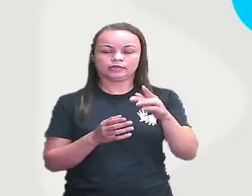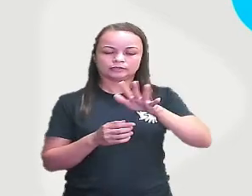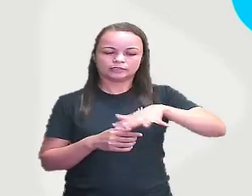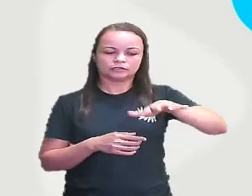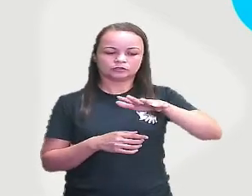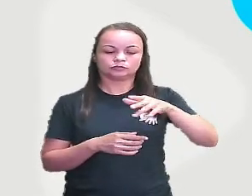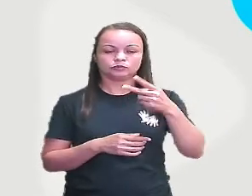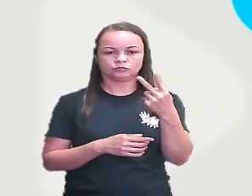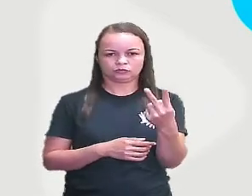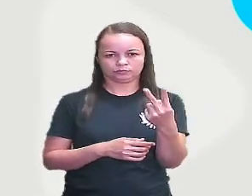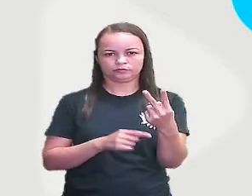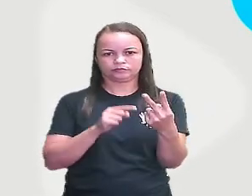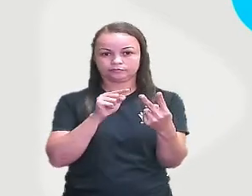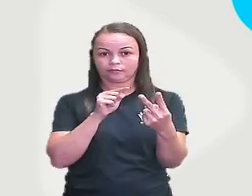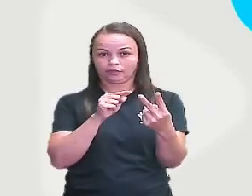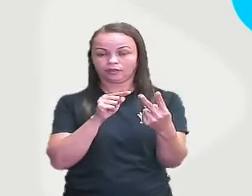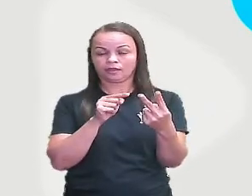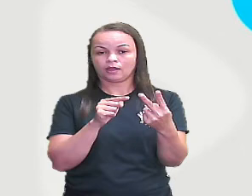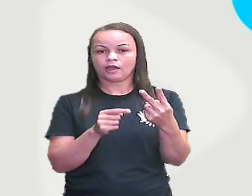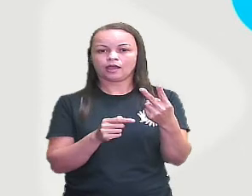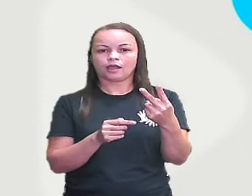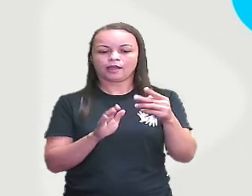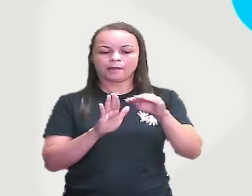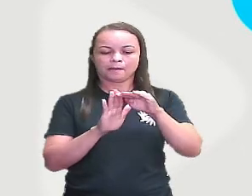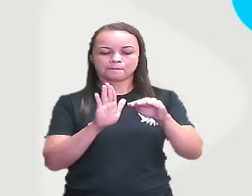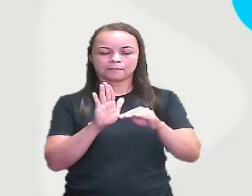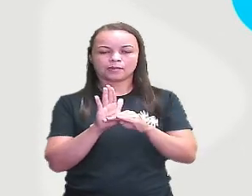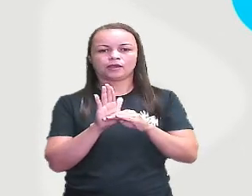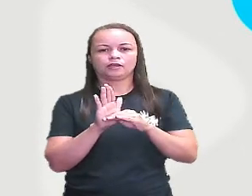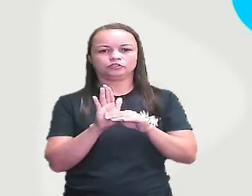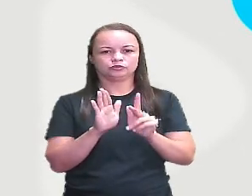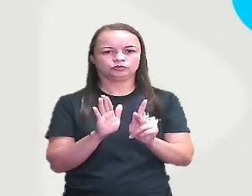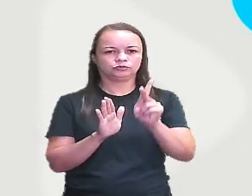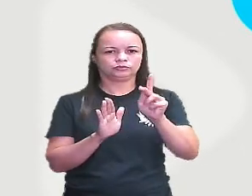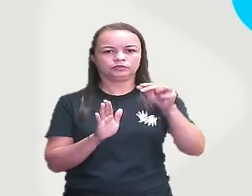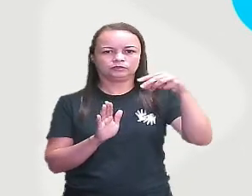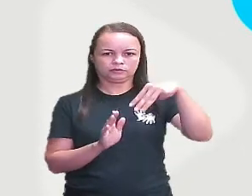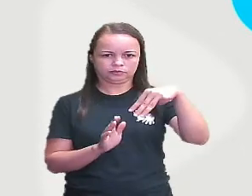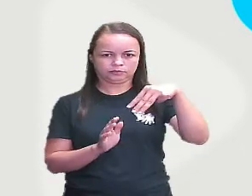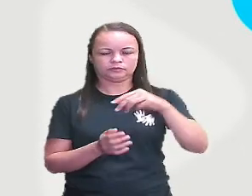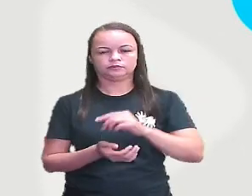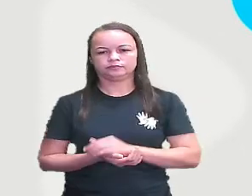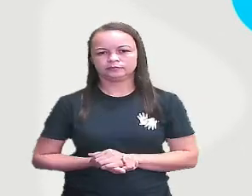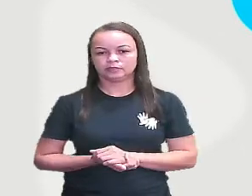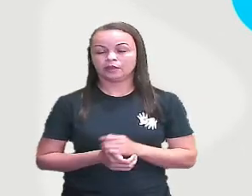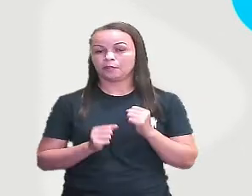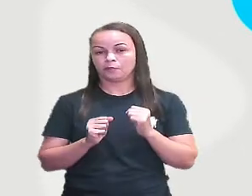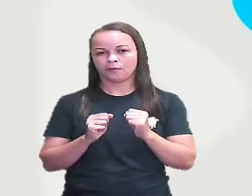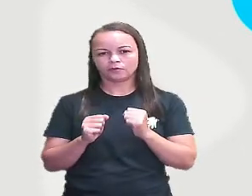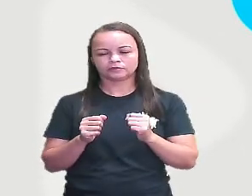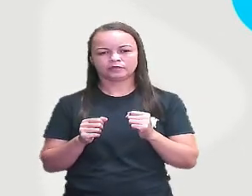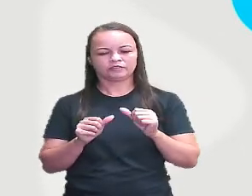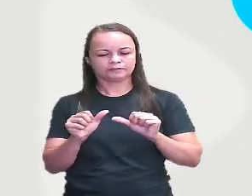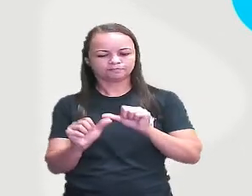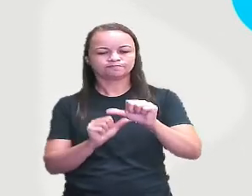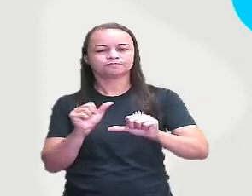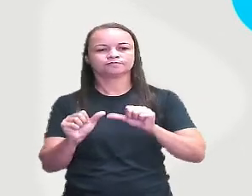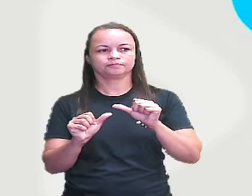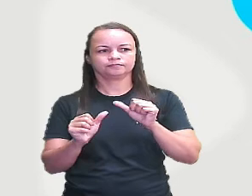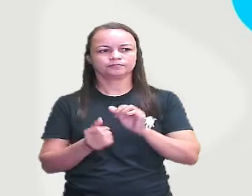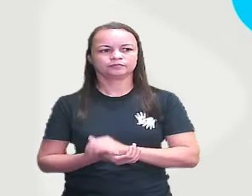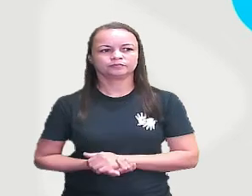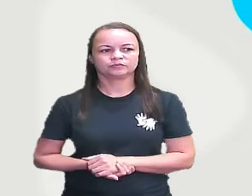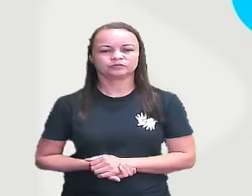que é o 2, vou colocar abaixo do quilômetro, para eu poder fazer a minha